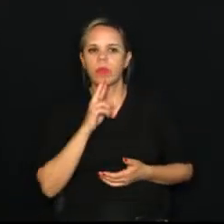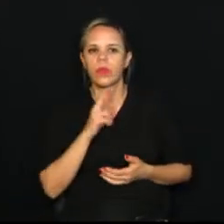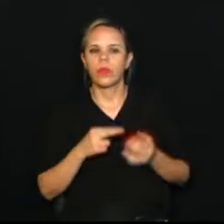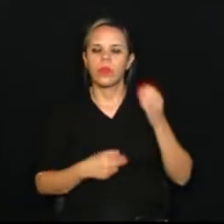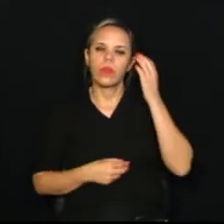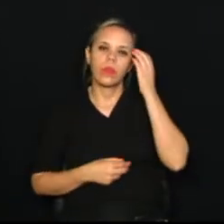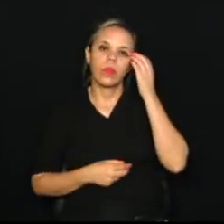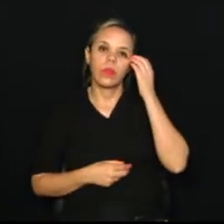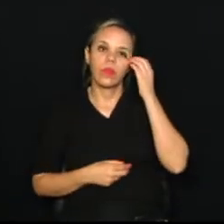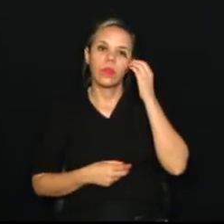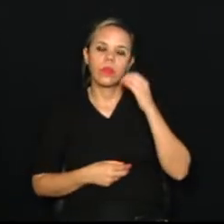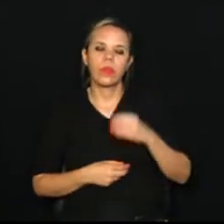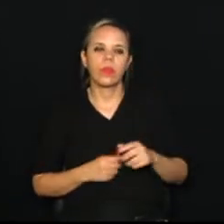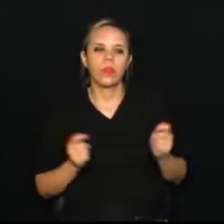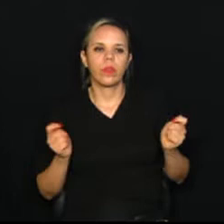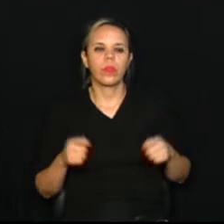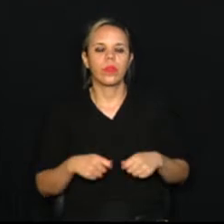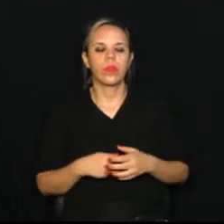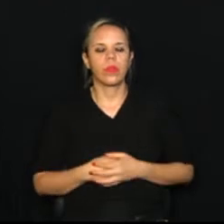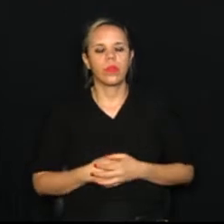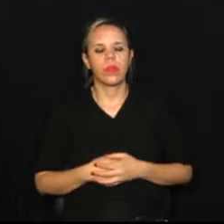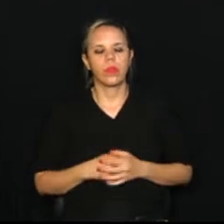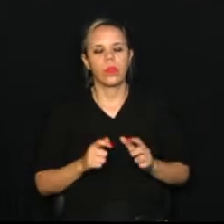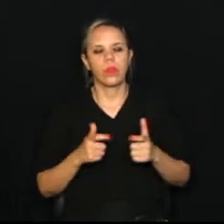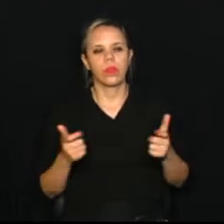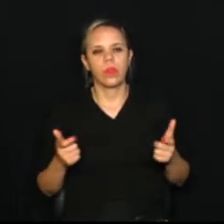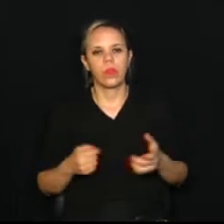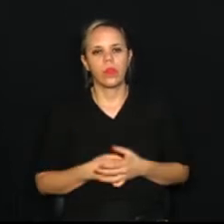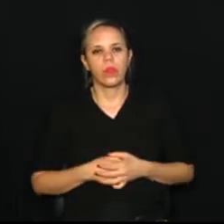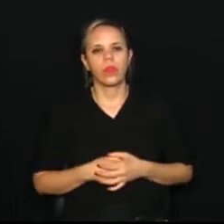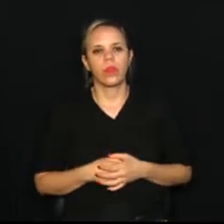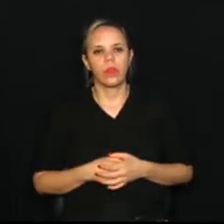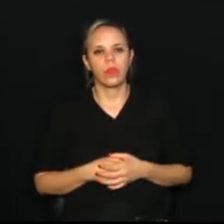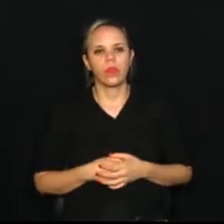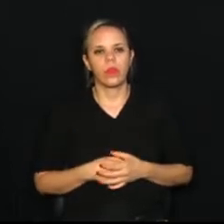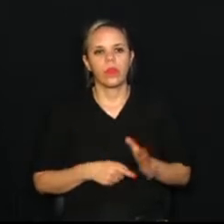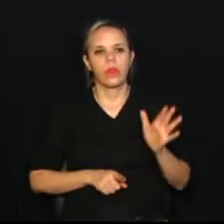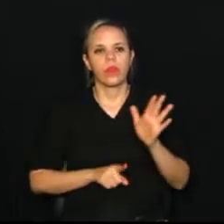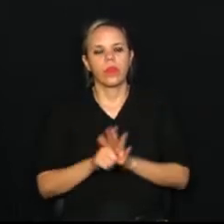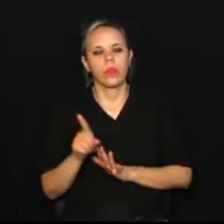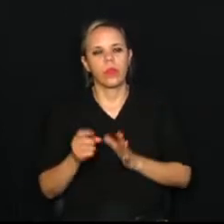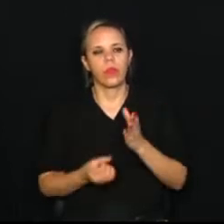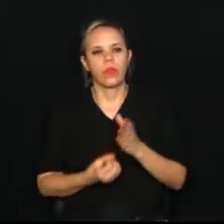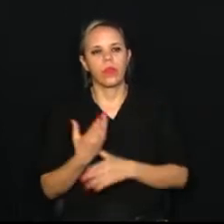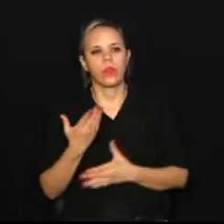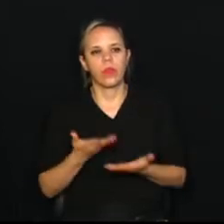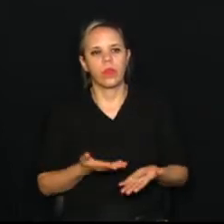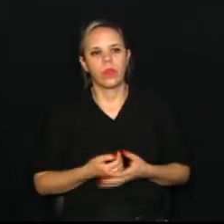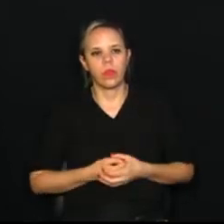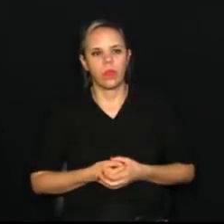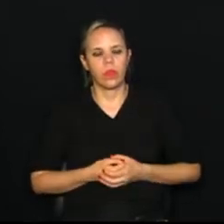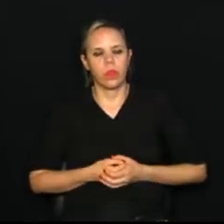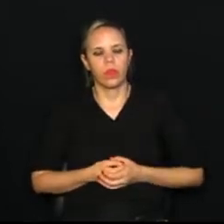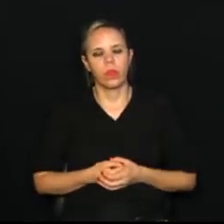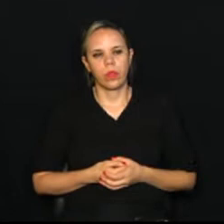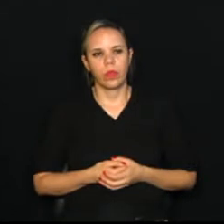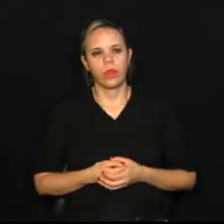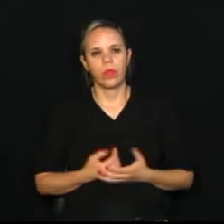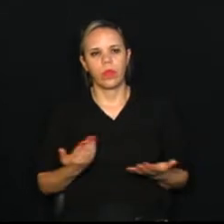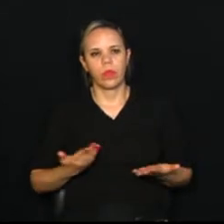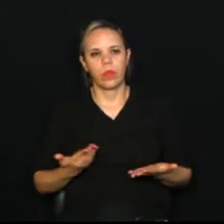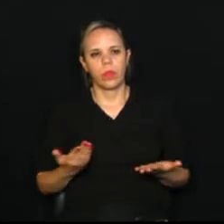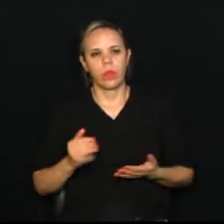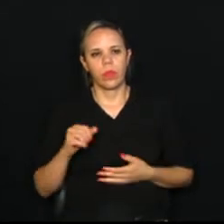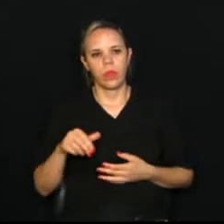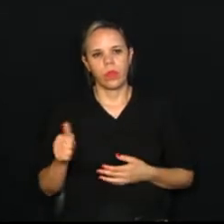de uma forma competente a grande maioria das perguntas que são direcionadas. Então, o chatbot hoje da